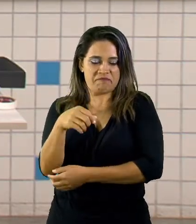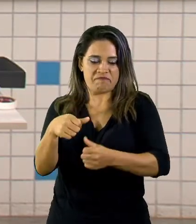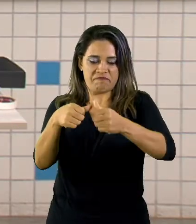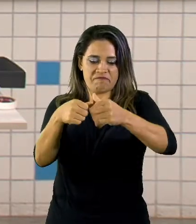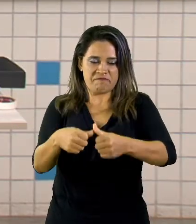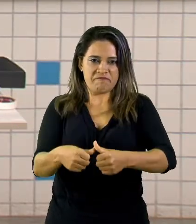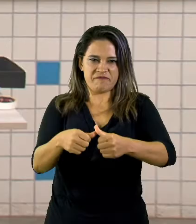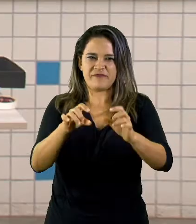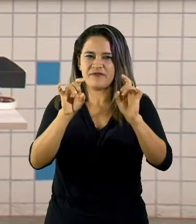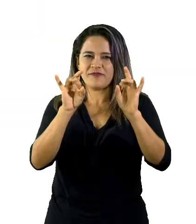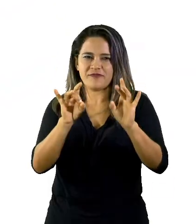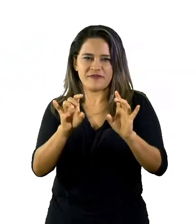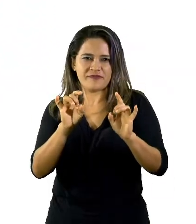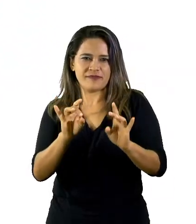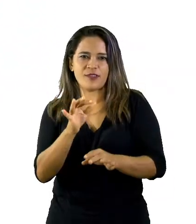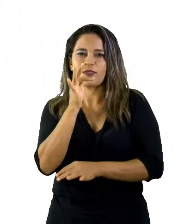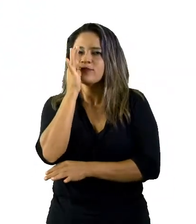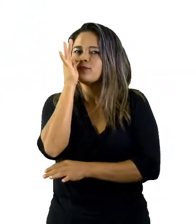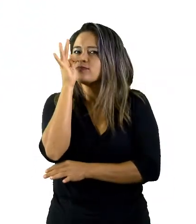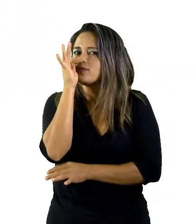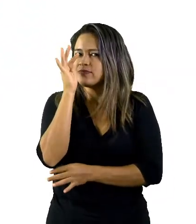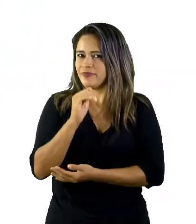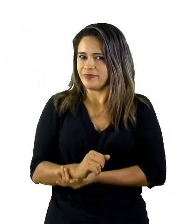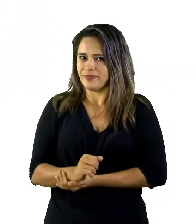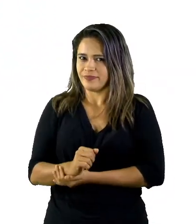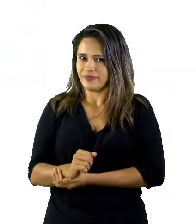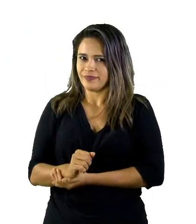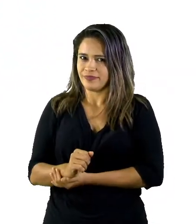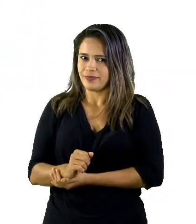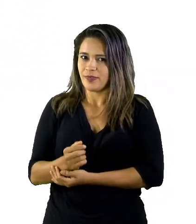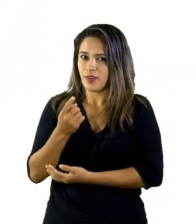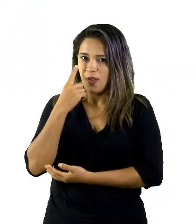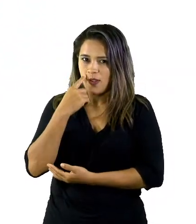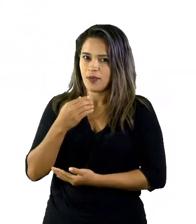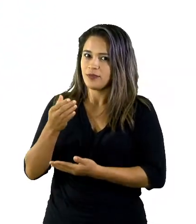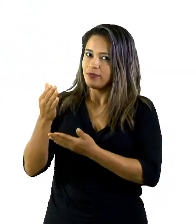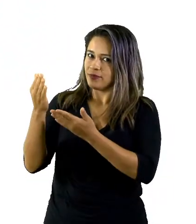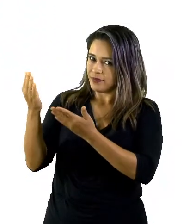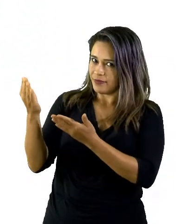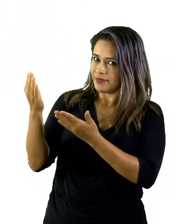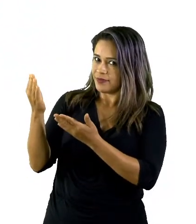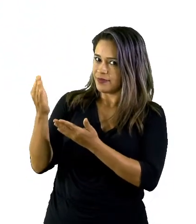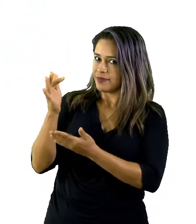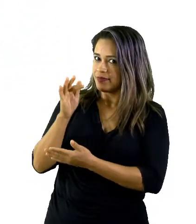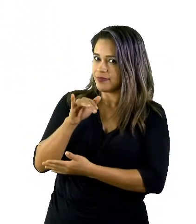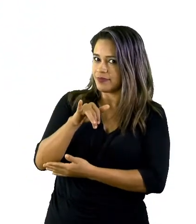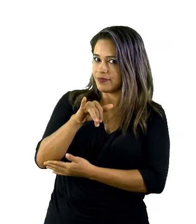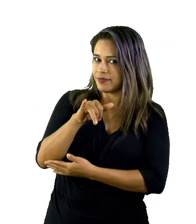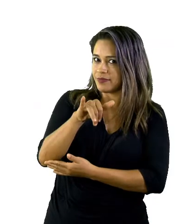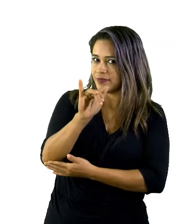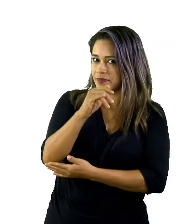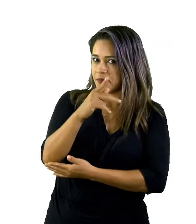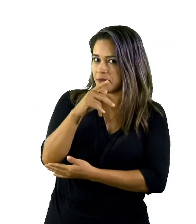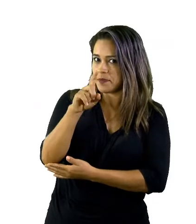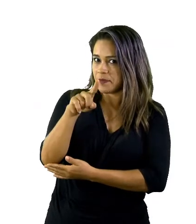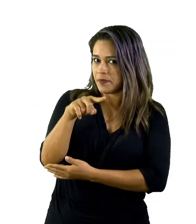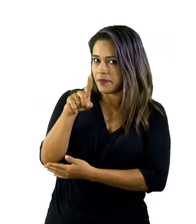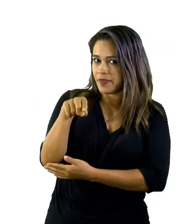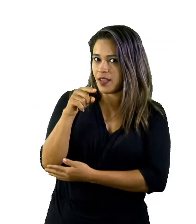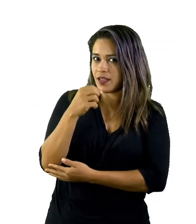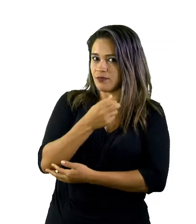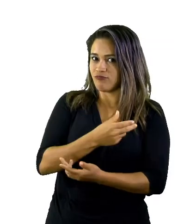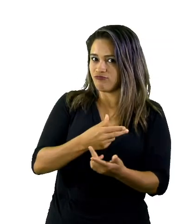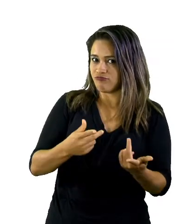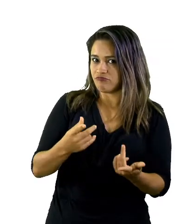só flores. Observe os ipês floridos: o ipê amarelo,